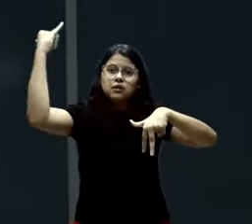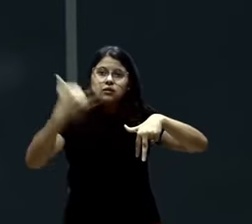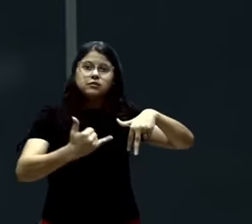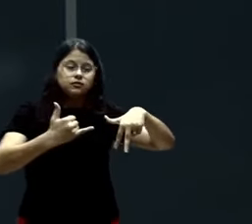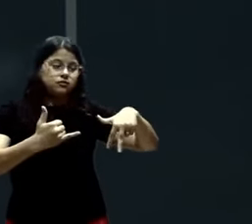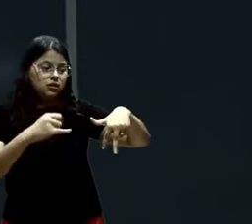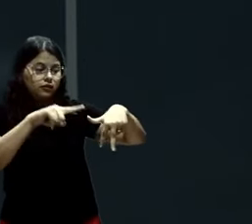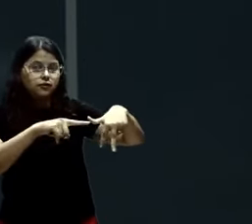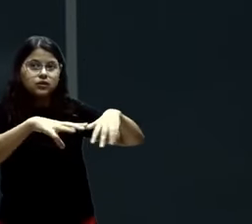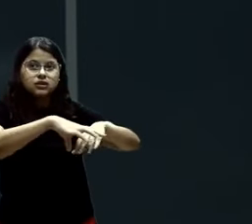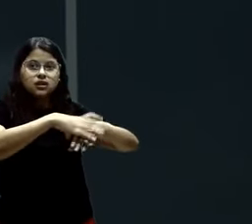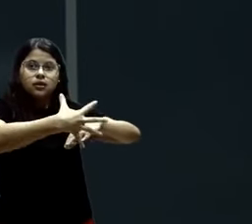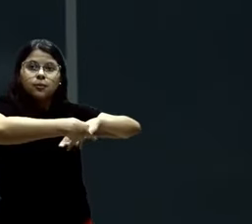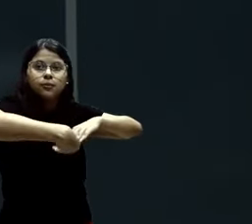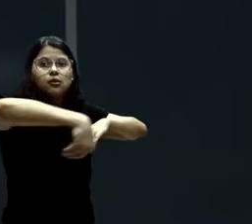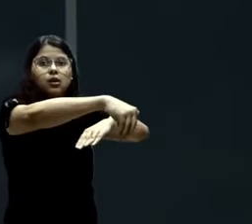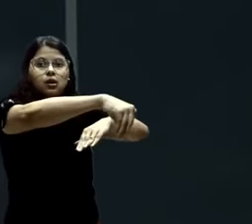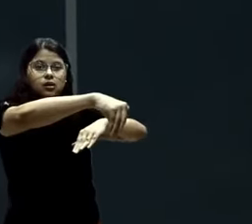pés. O negócio aqui é diferente.